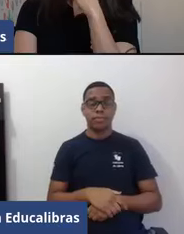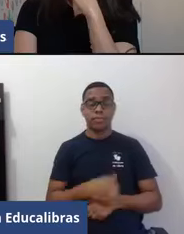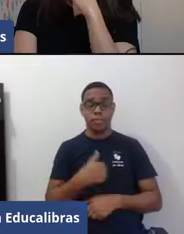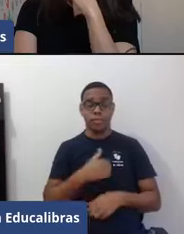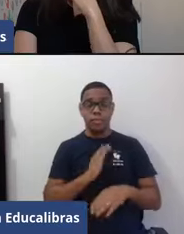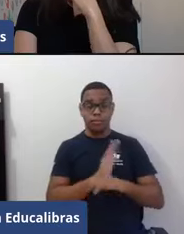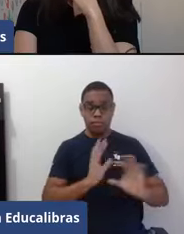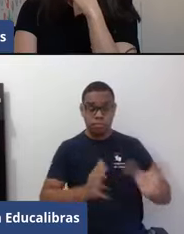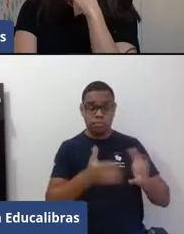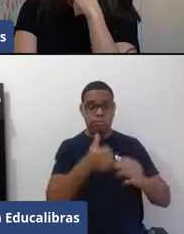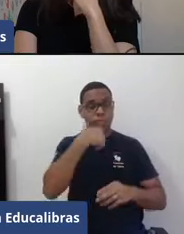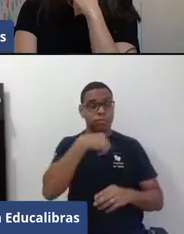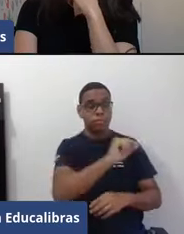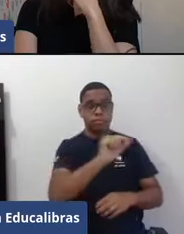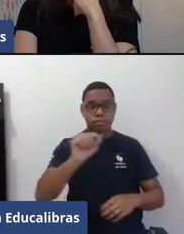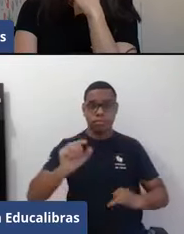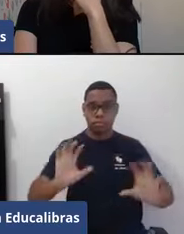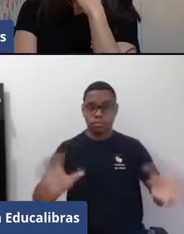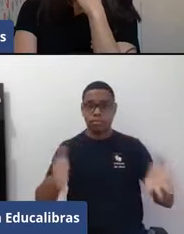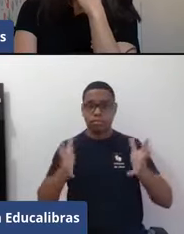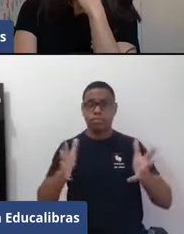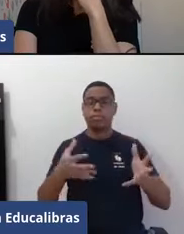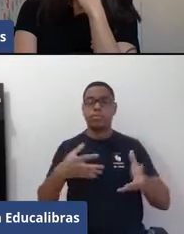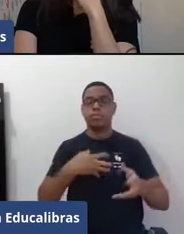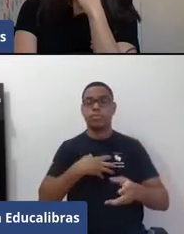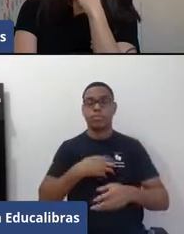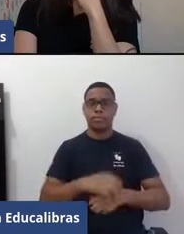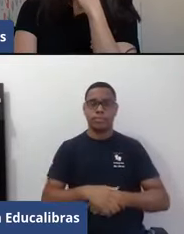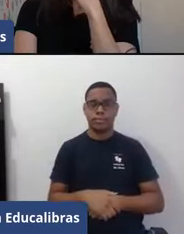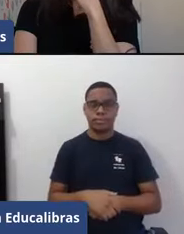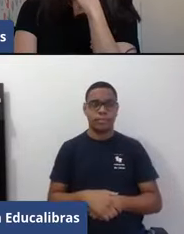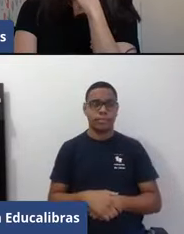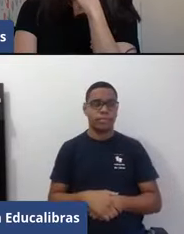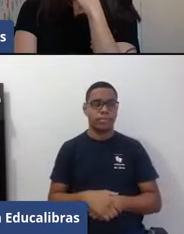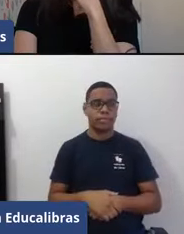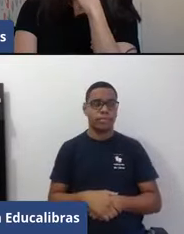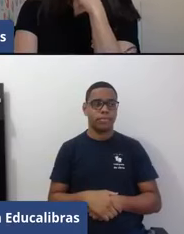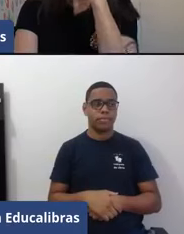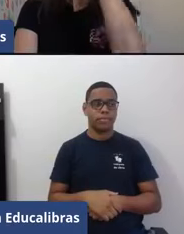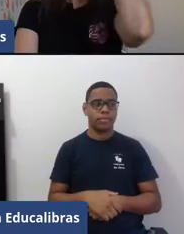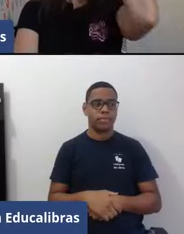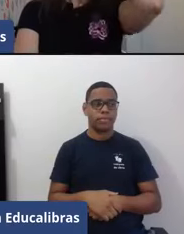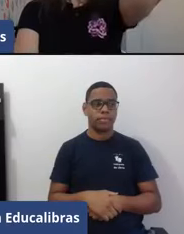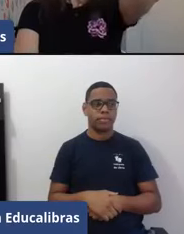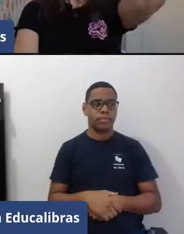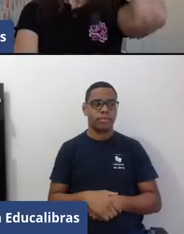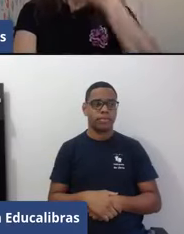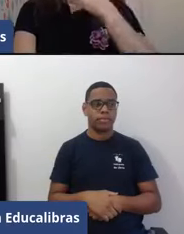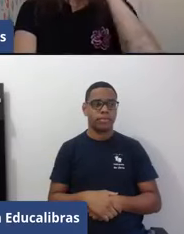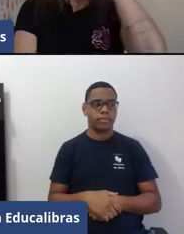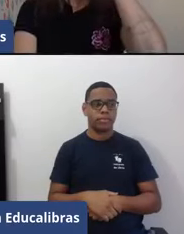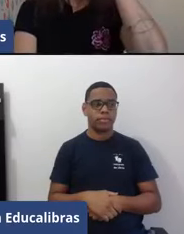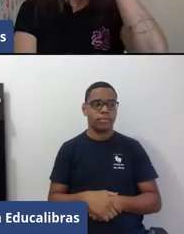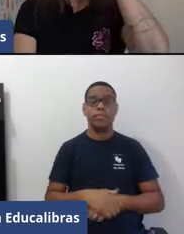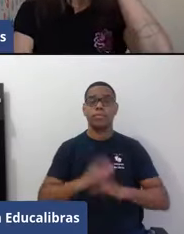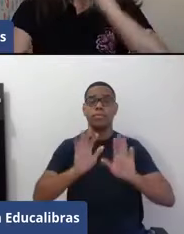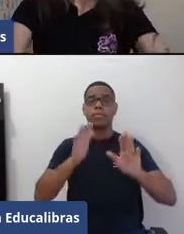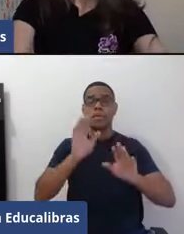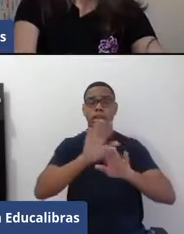outras mães. E isso é bom, isso me faz forte. Só queria lembrar, olha,